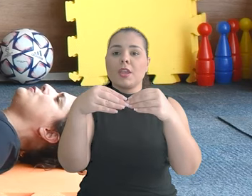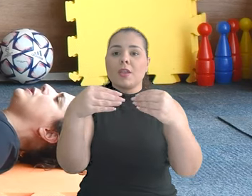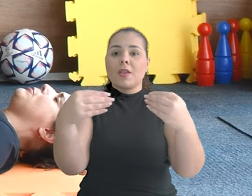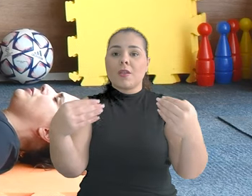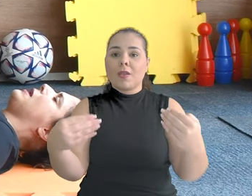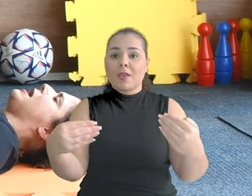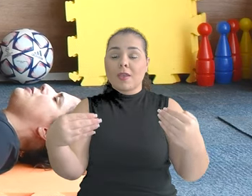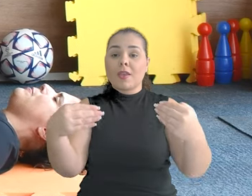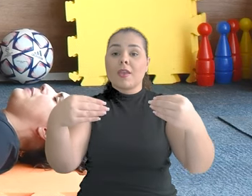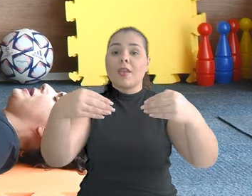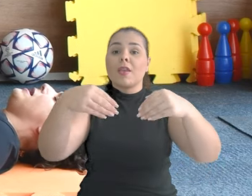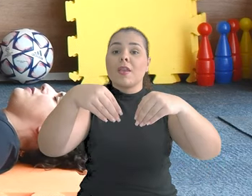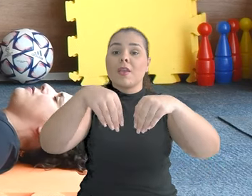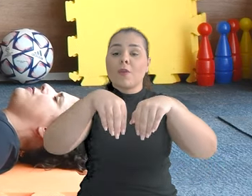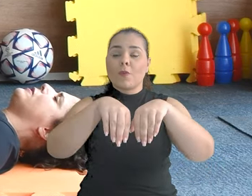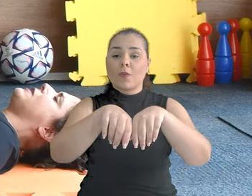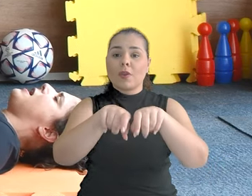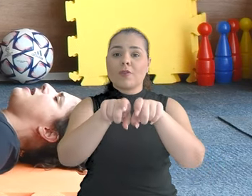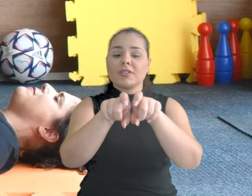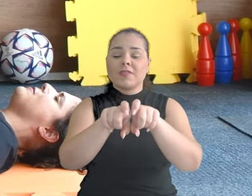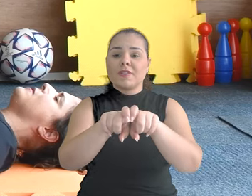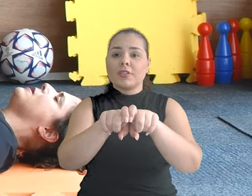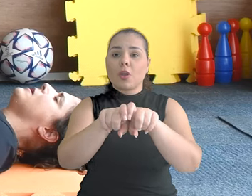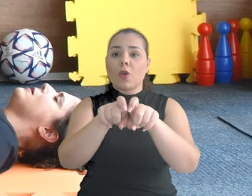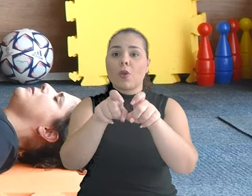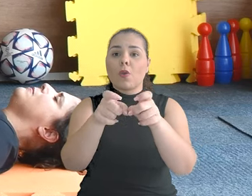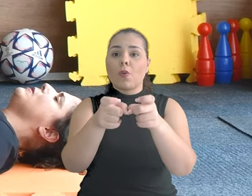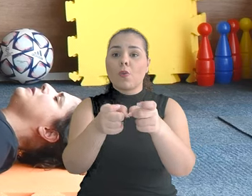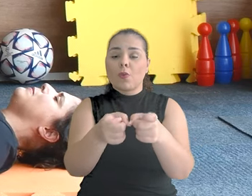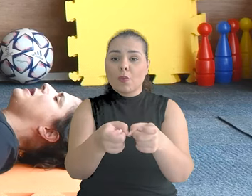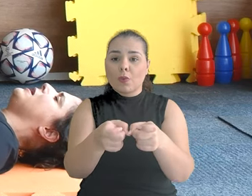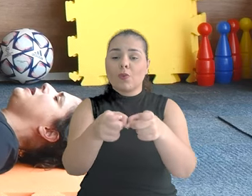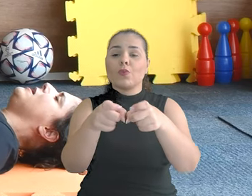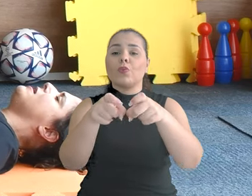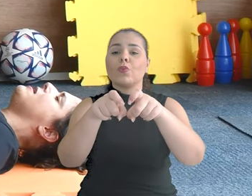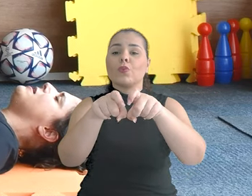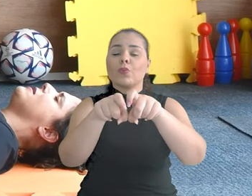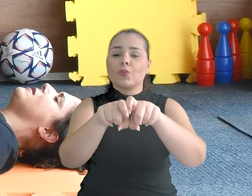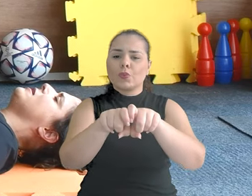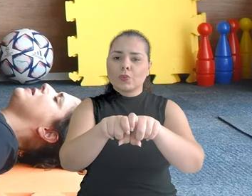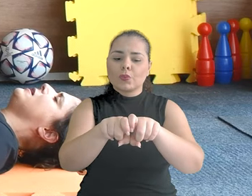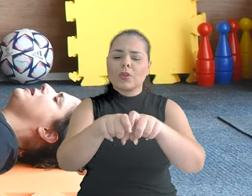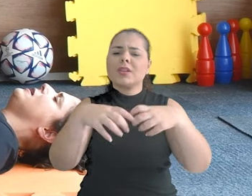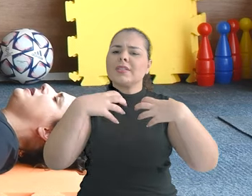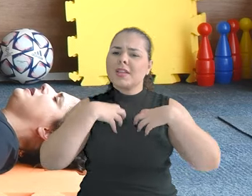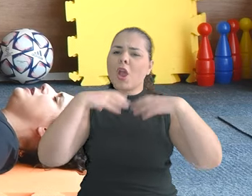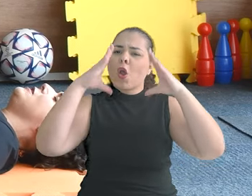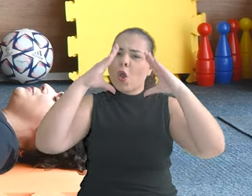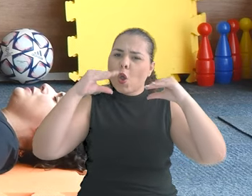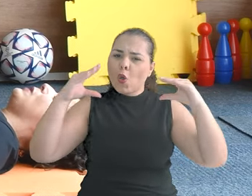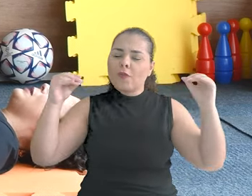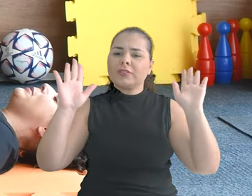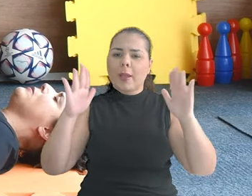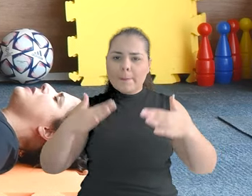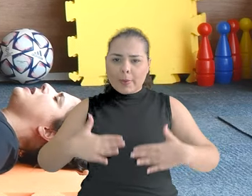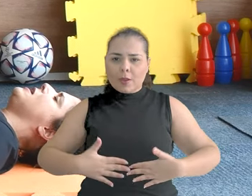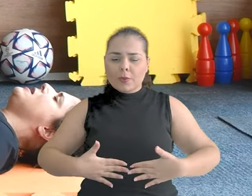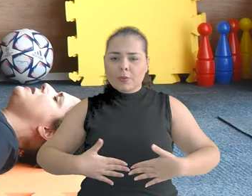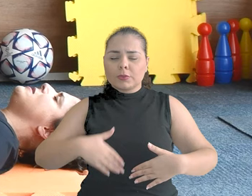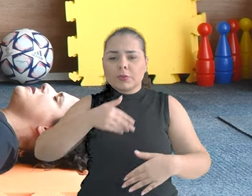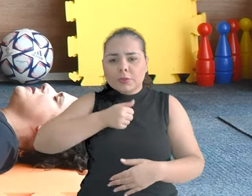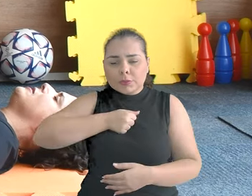solta o joelho pro lado, bem confortável, mão na barriga. Inspira o ar